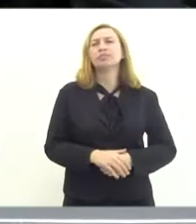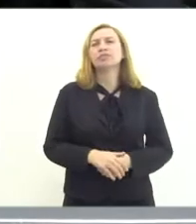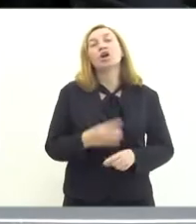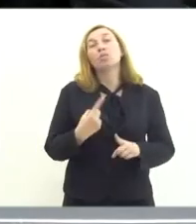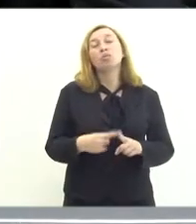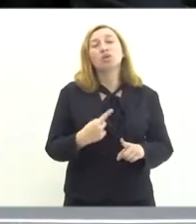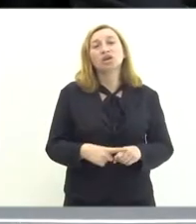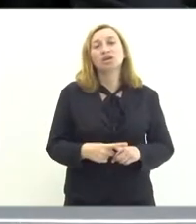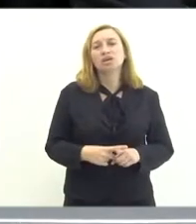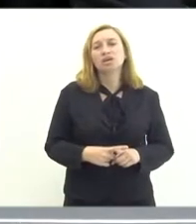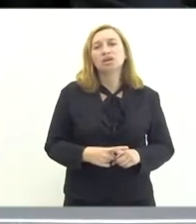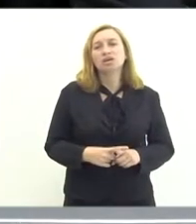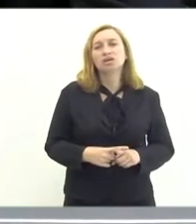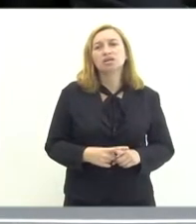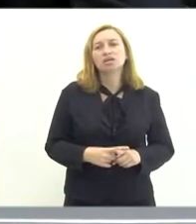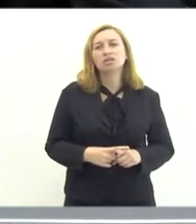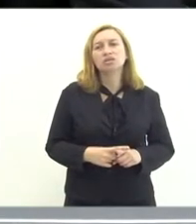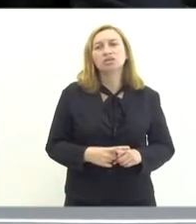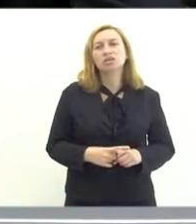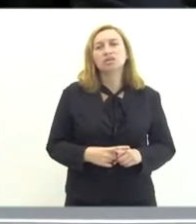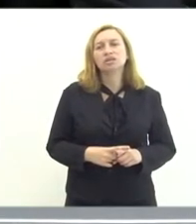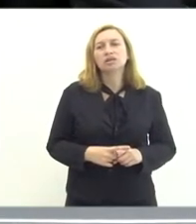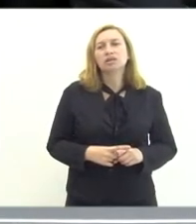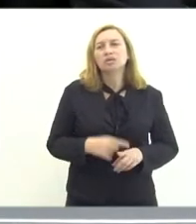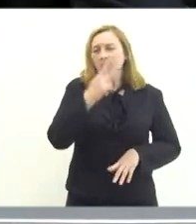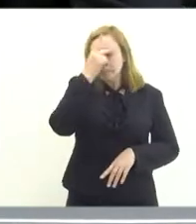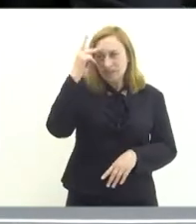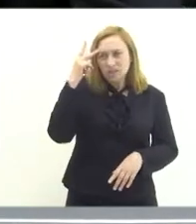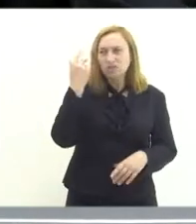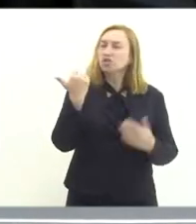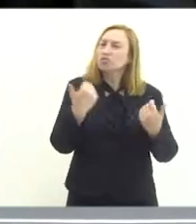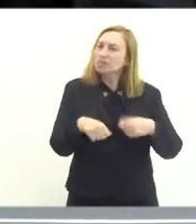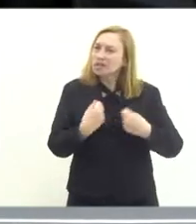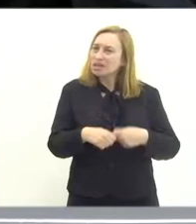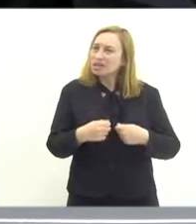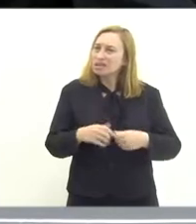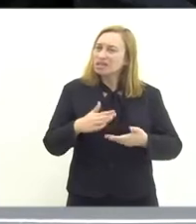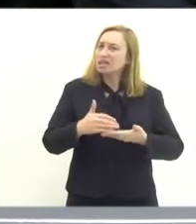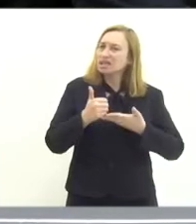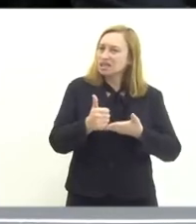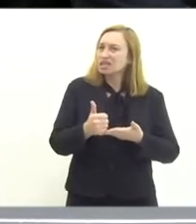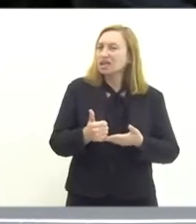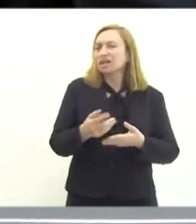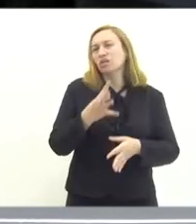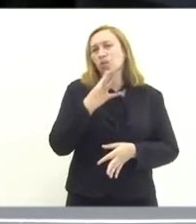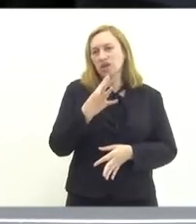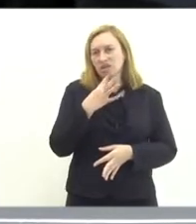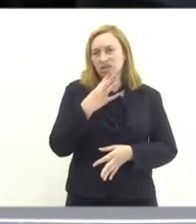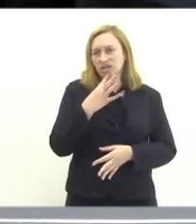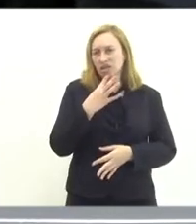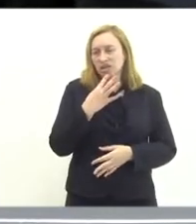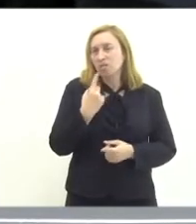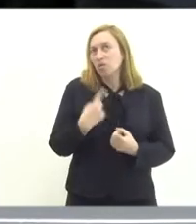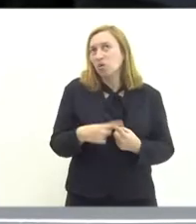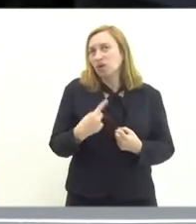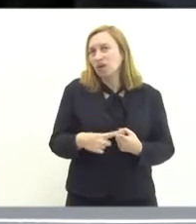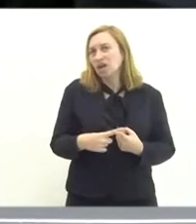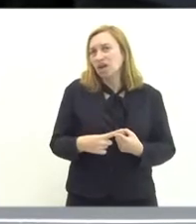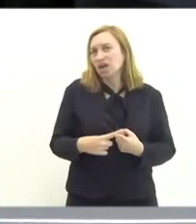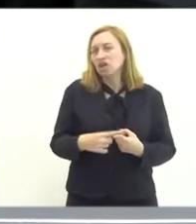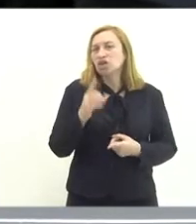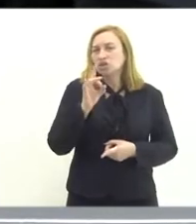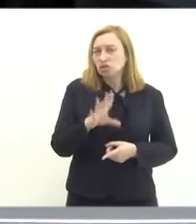porque é acima de tudo são pessoas que precisam ter a sua dignidade reconhecida porque